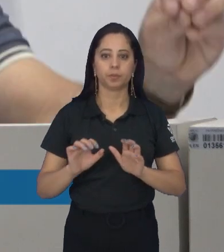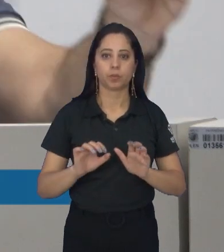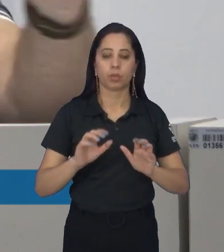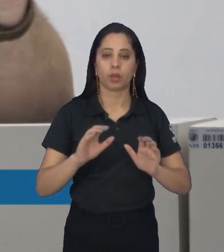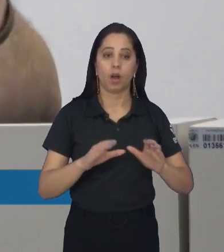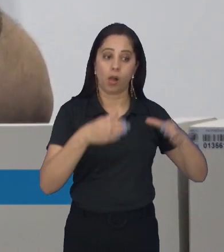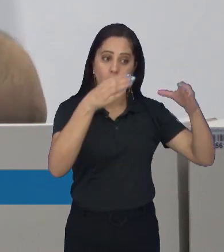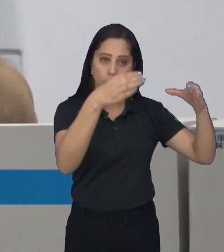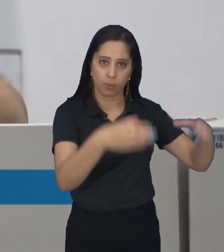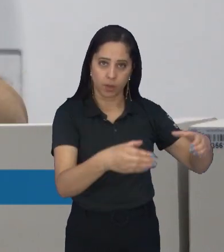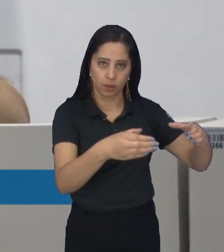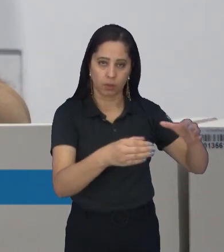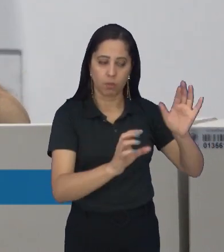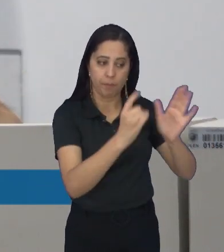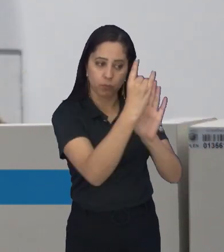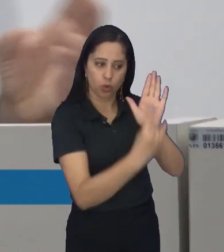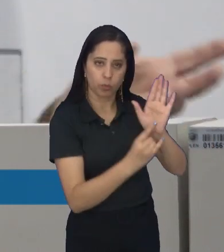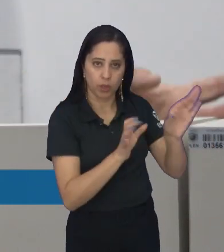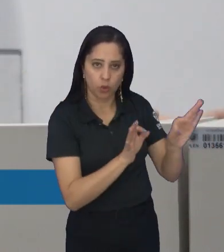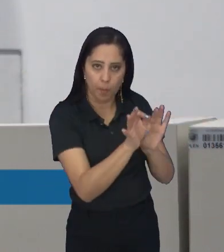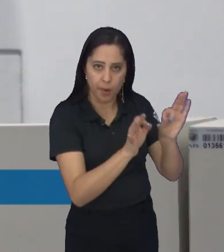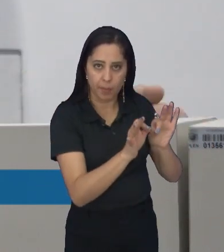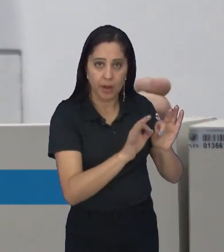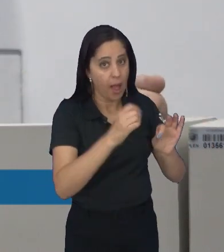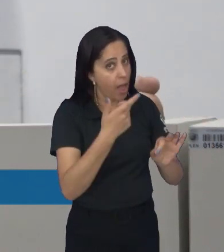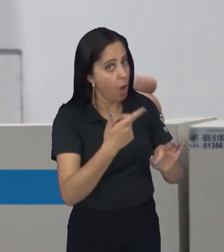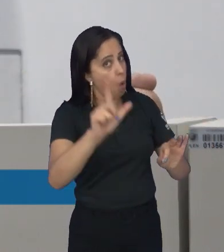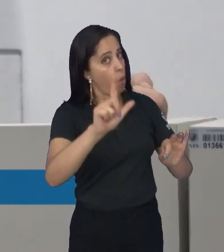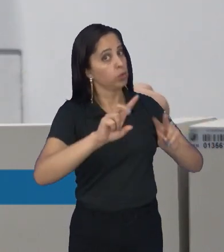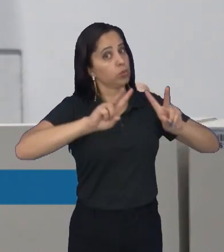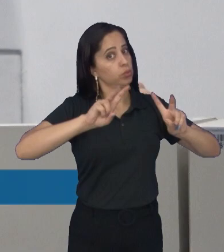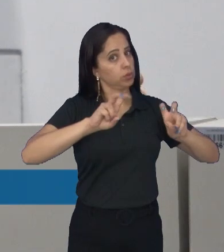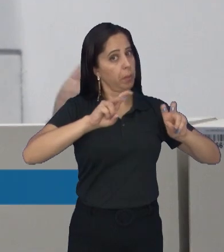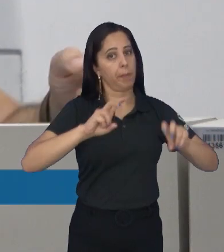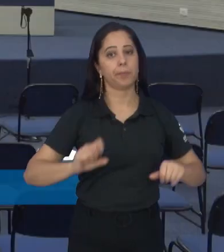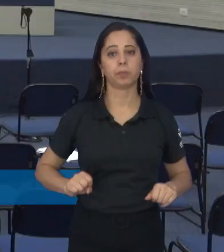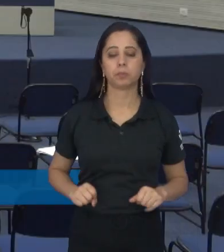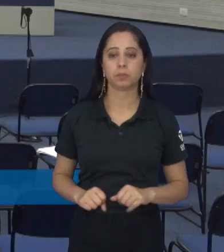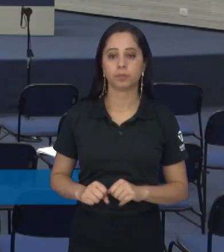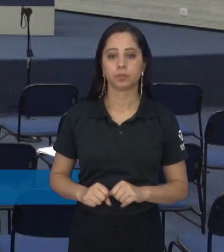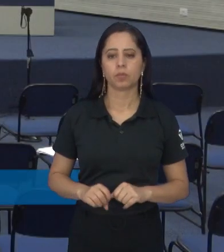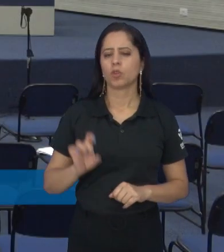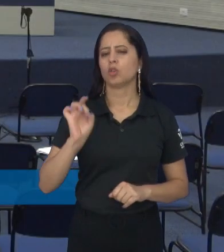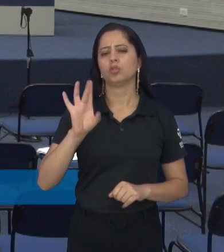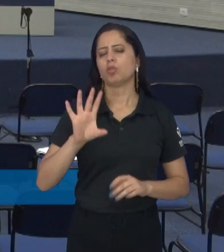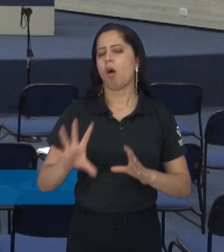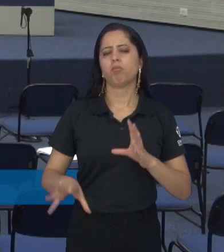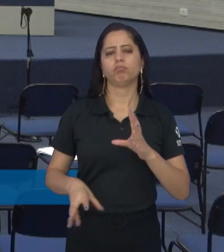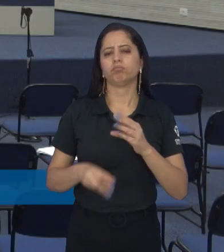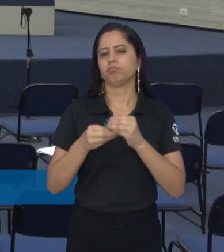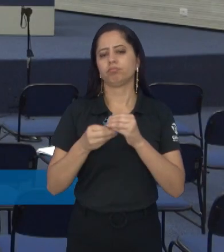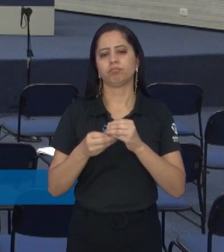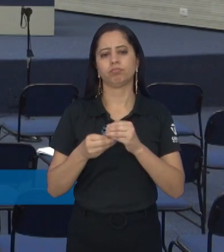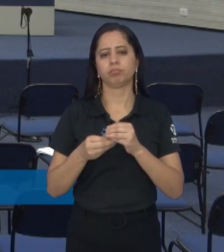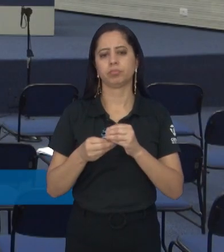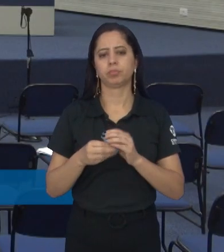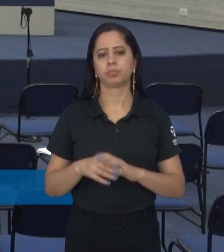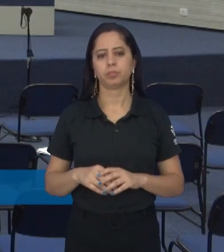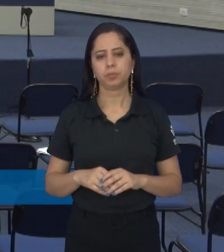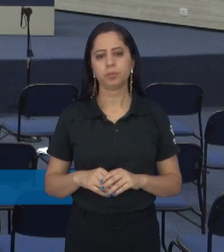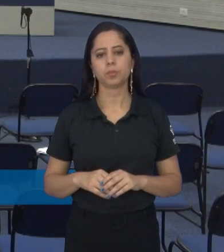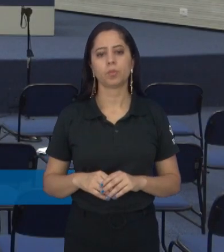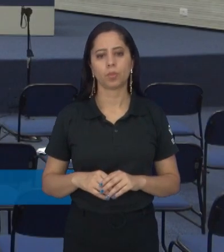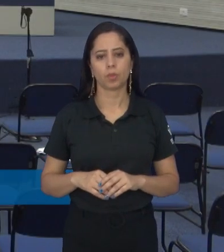por uma outra condição quer falar alguma coisa nesse aspecto Não eu só vou complementar a observação da Elaine